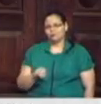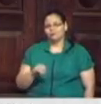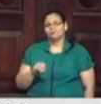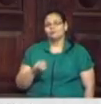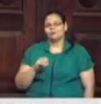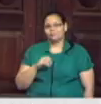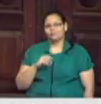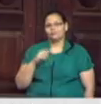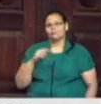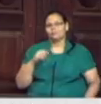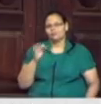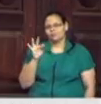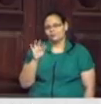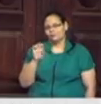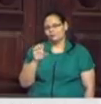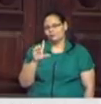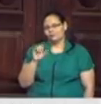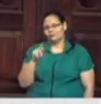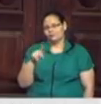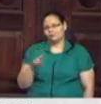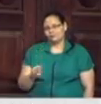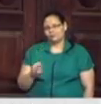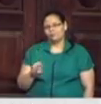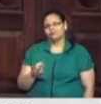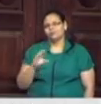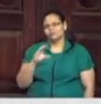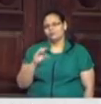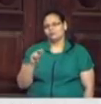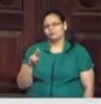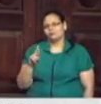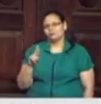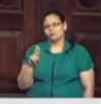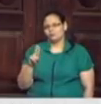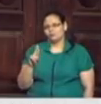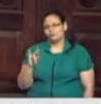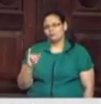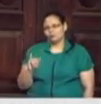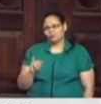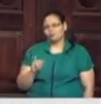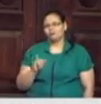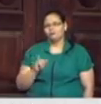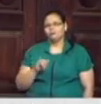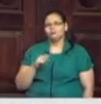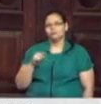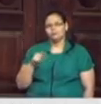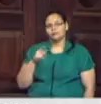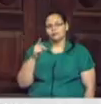Décio Odoni. A Petrobras indicando